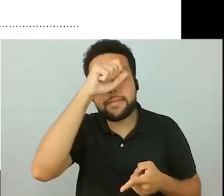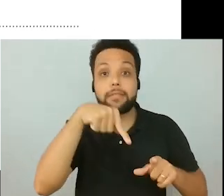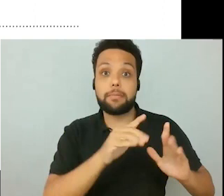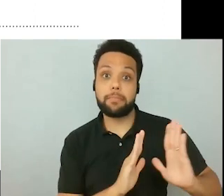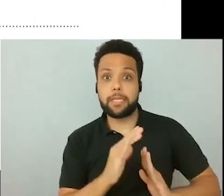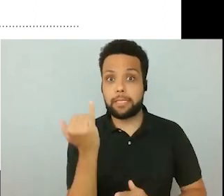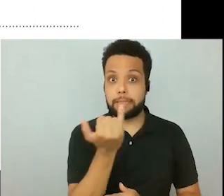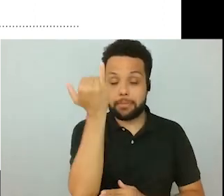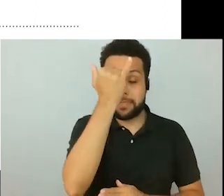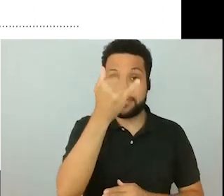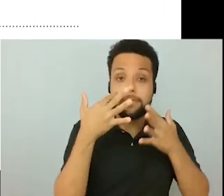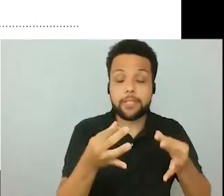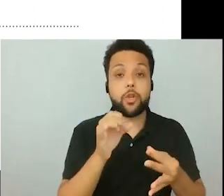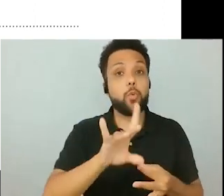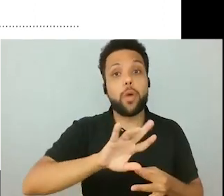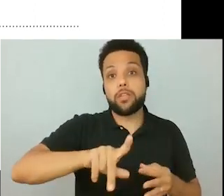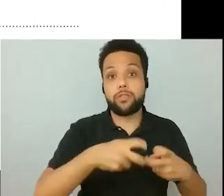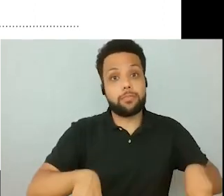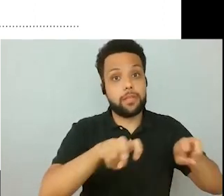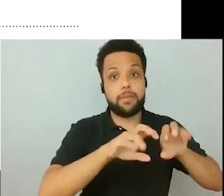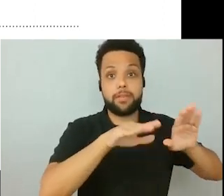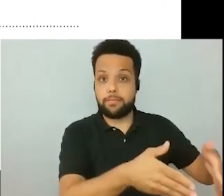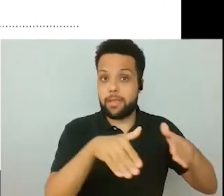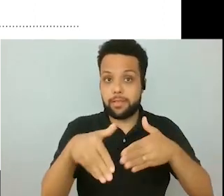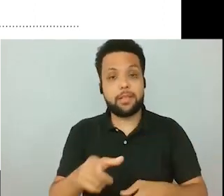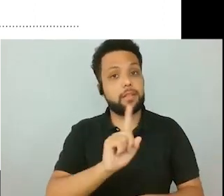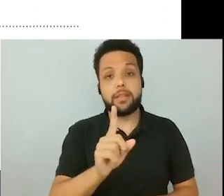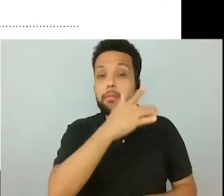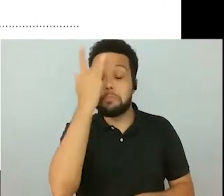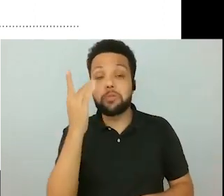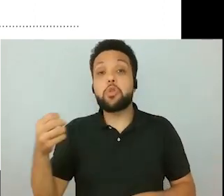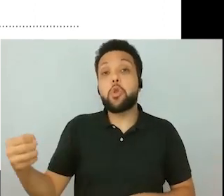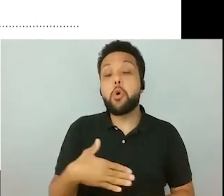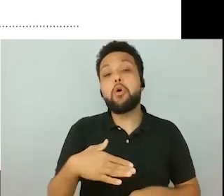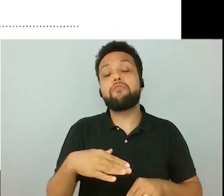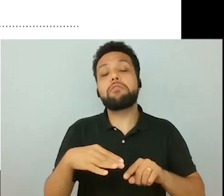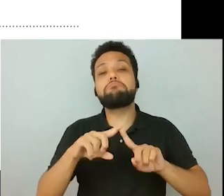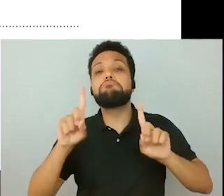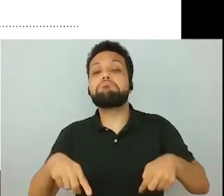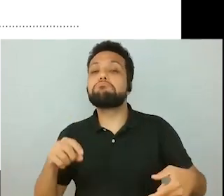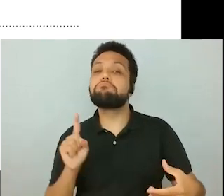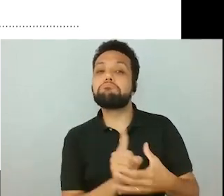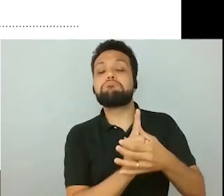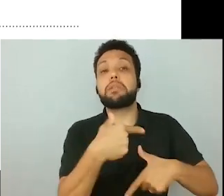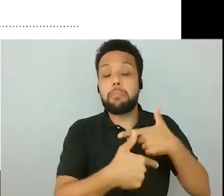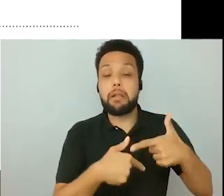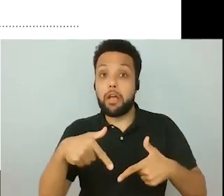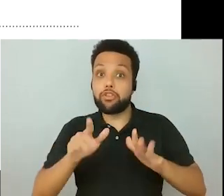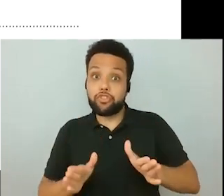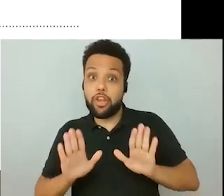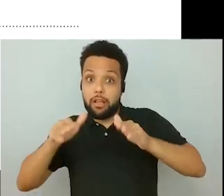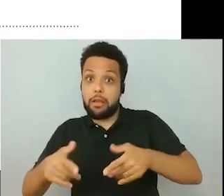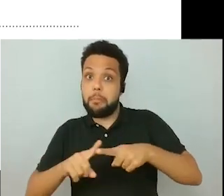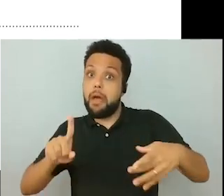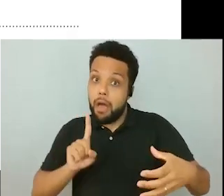aplica só ao pareamento entre especialidades, isso acontece até quando entra alguém no time, mesmo que seja um especialista na área, ele vai